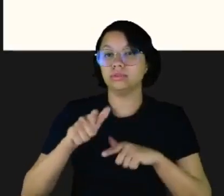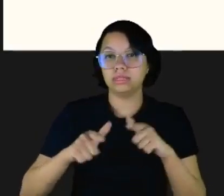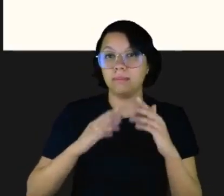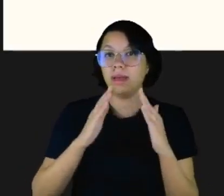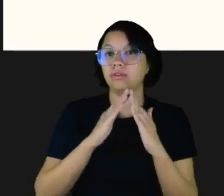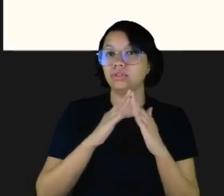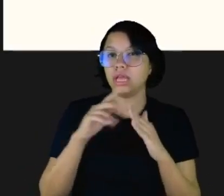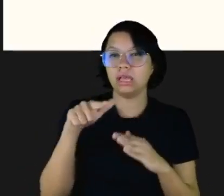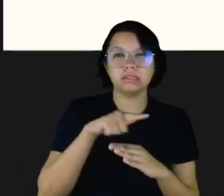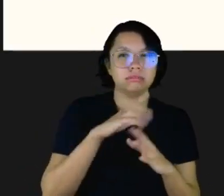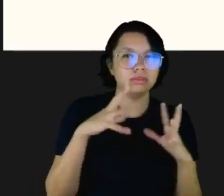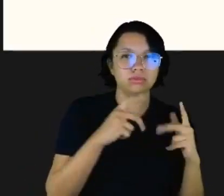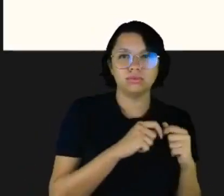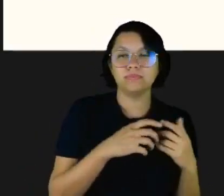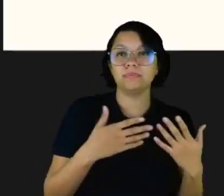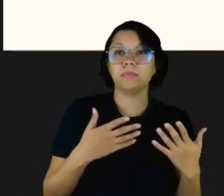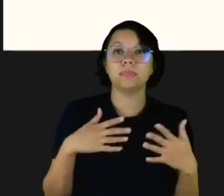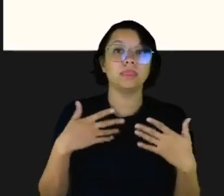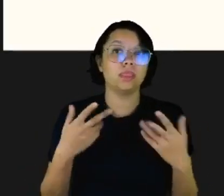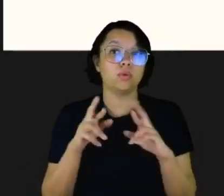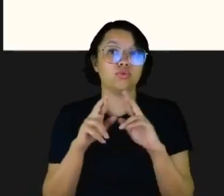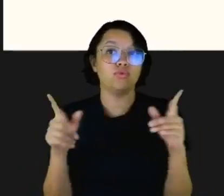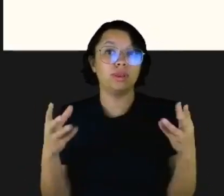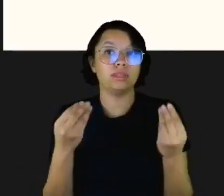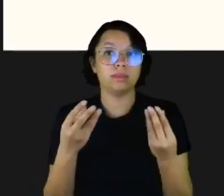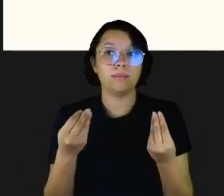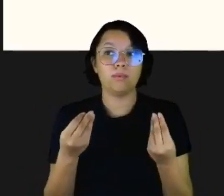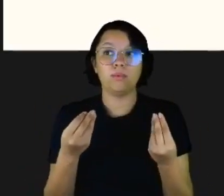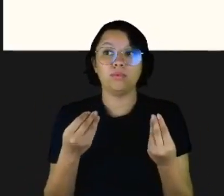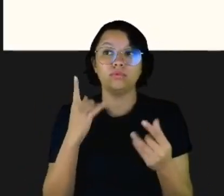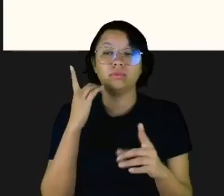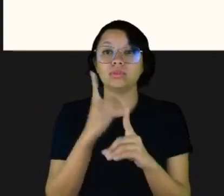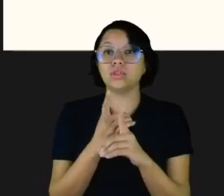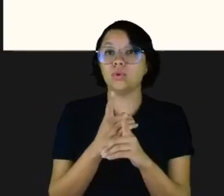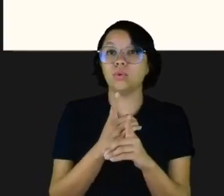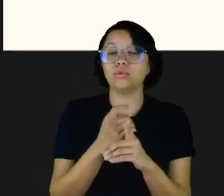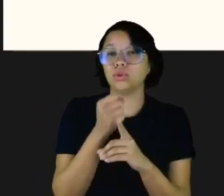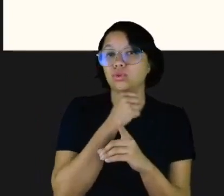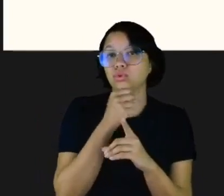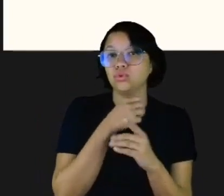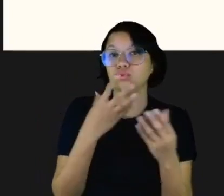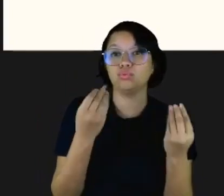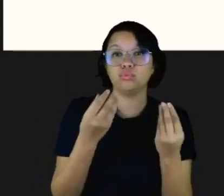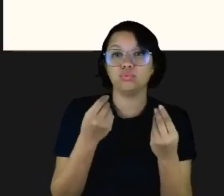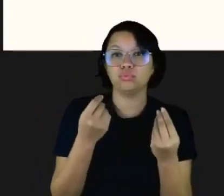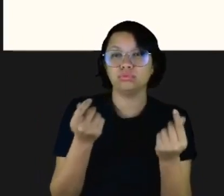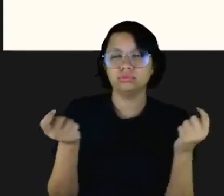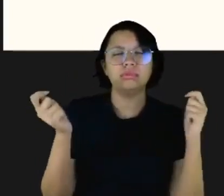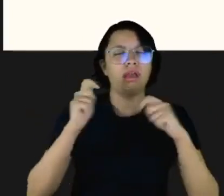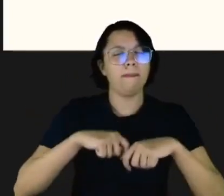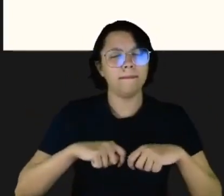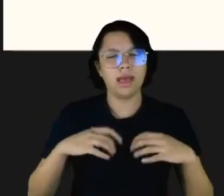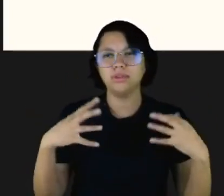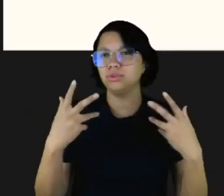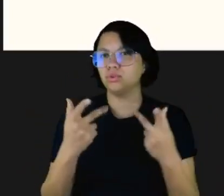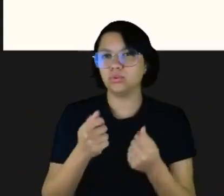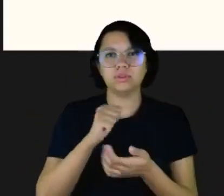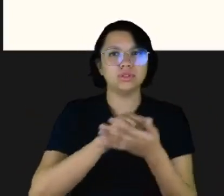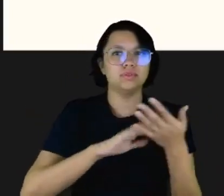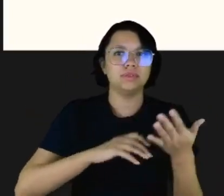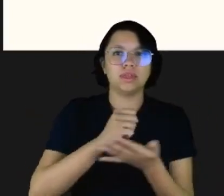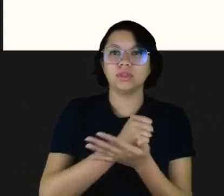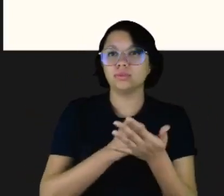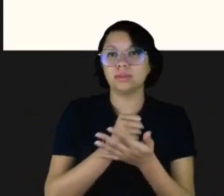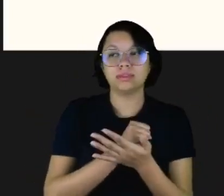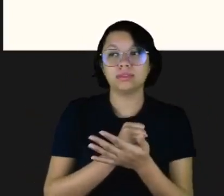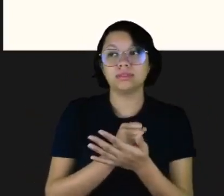aí a gente vê que já existe uma diferença. Nós vamos encontrar idosos muito aptos para as atividades básicas e não